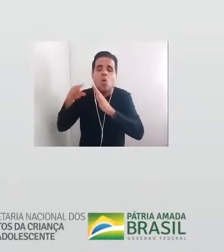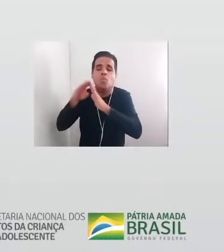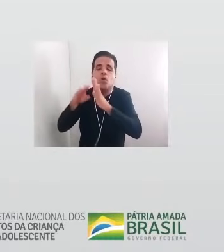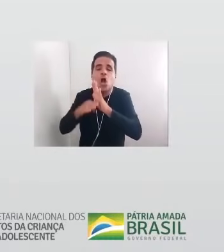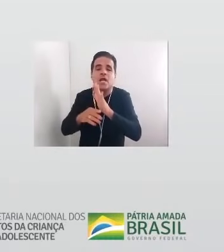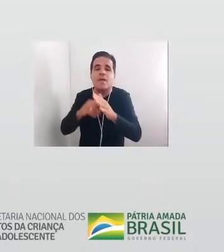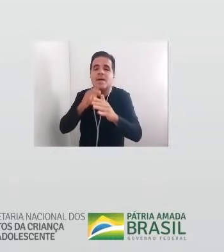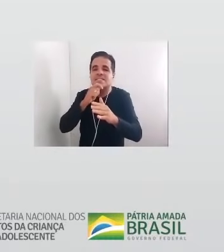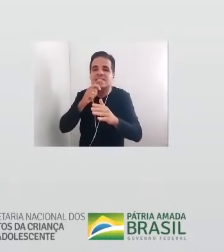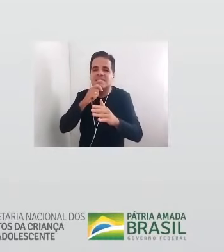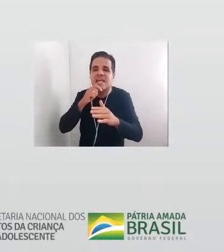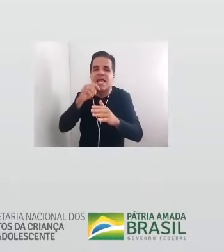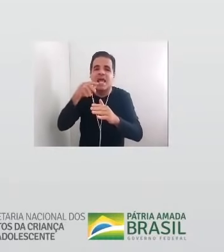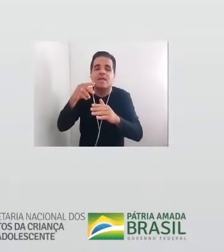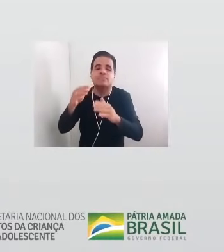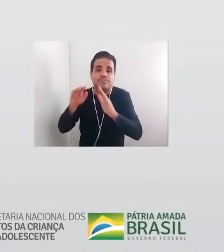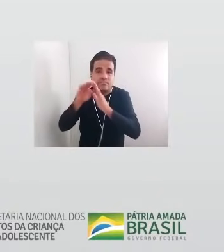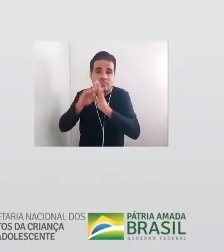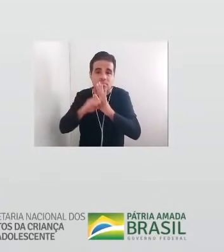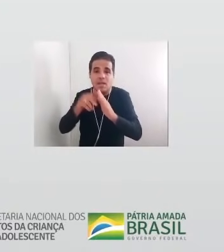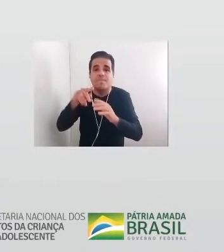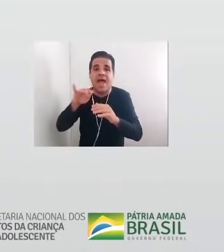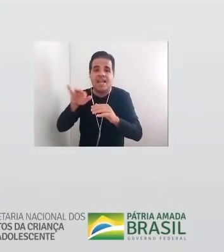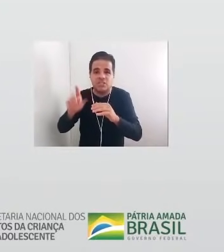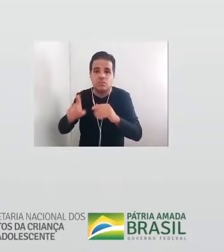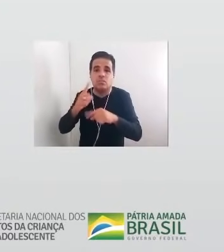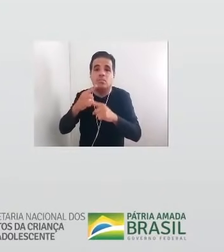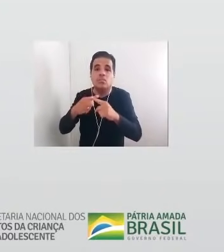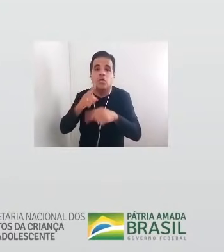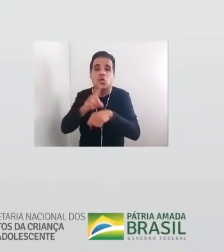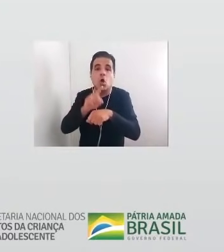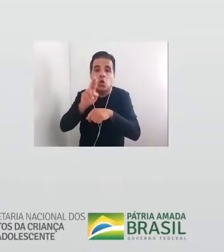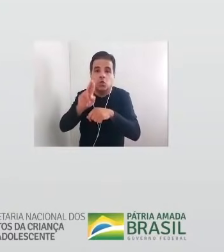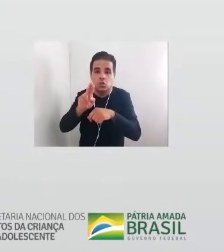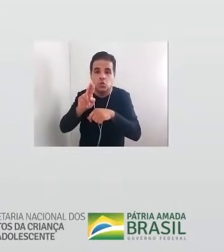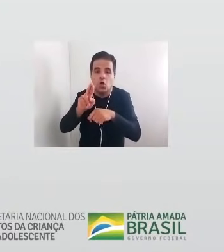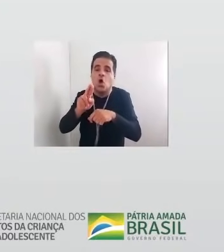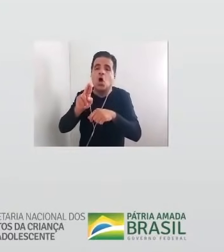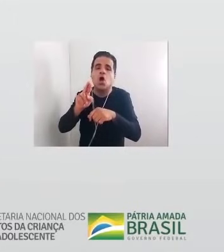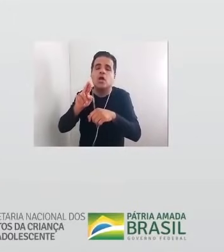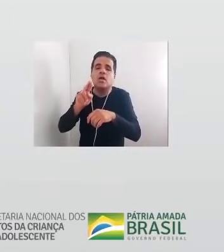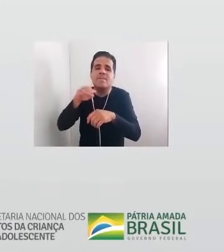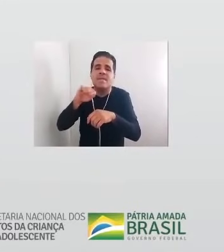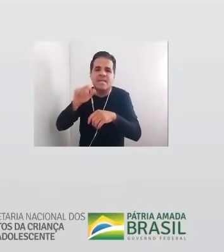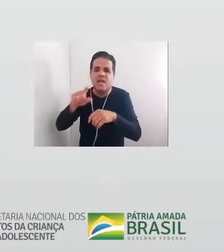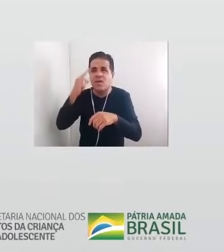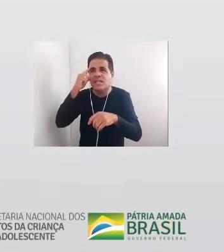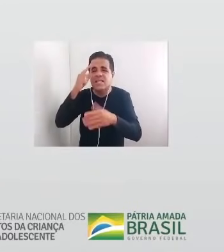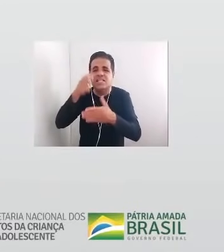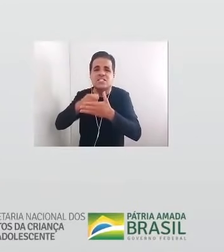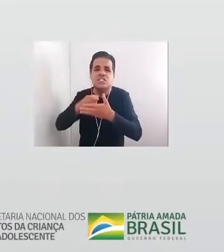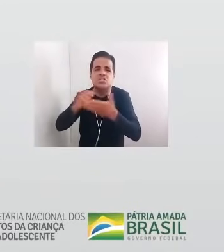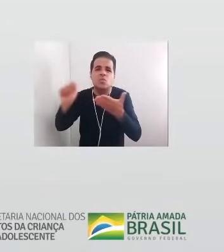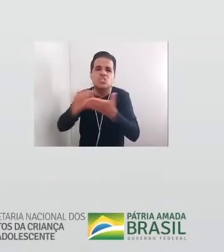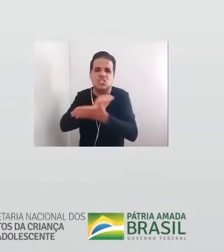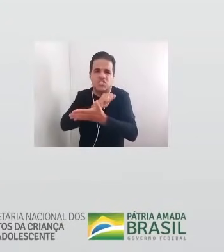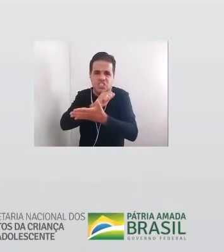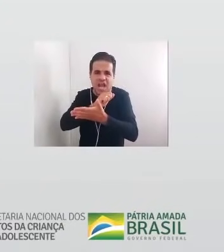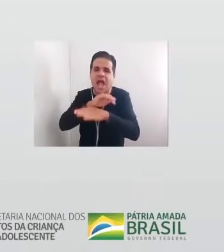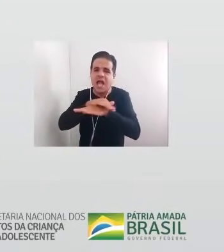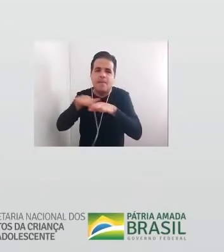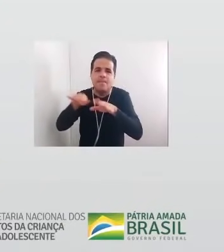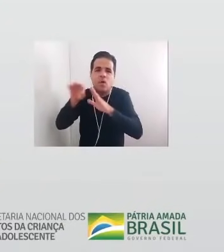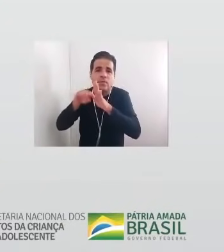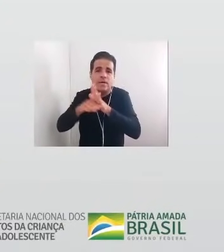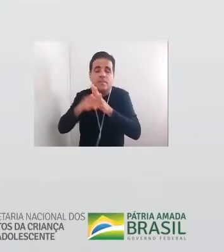esse programa não existe mais, porque o seu fundador, o Dr. Miguel Najib, decidiu extinguir o programa. Mas o importante é que o conhecimento a